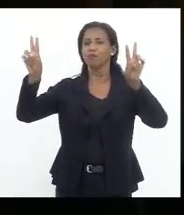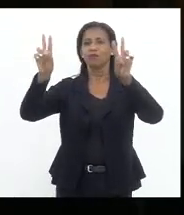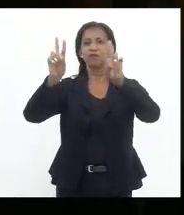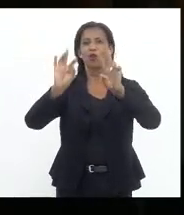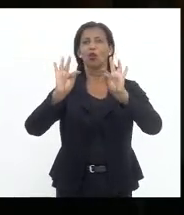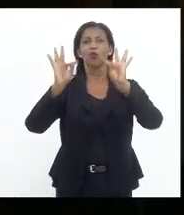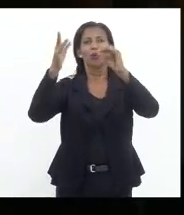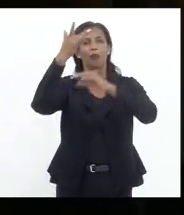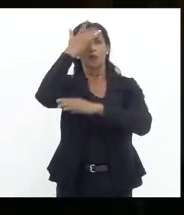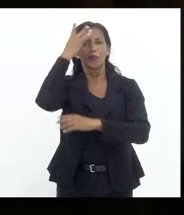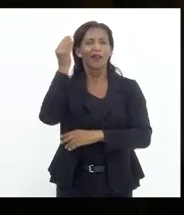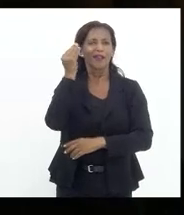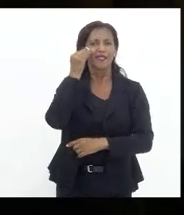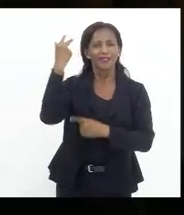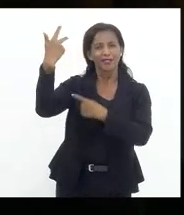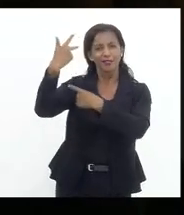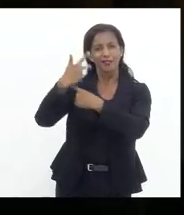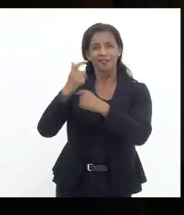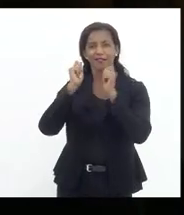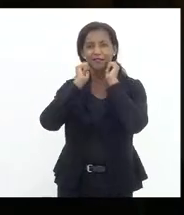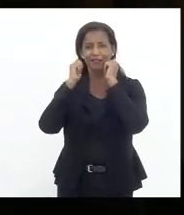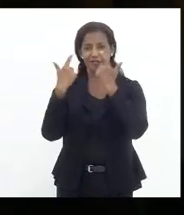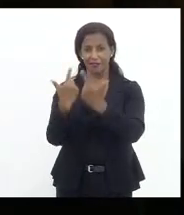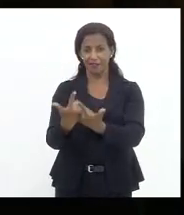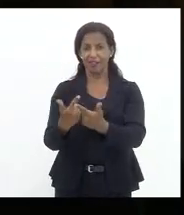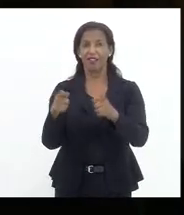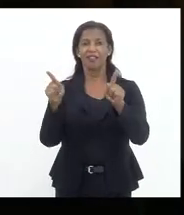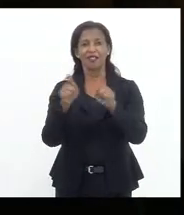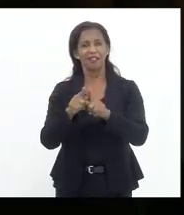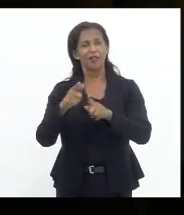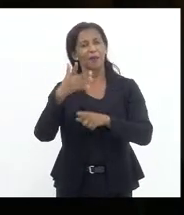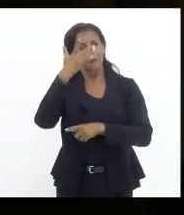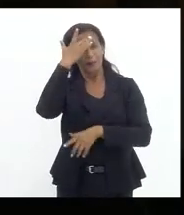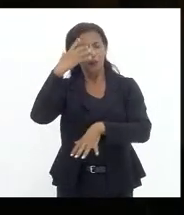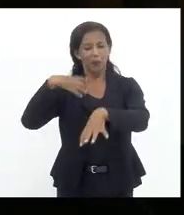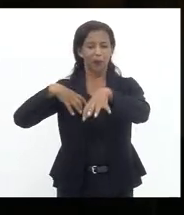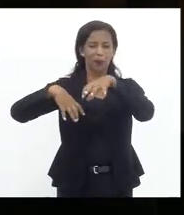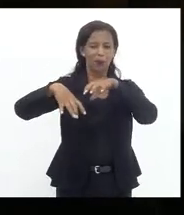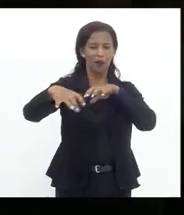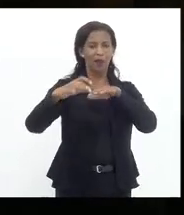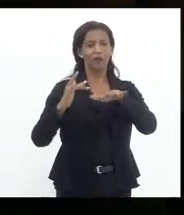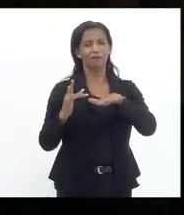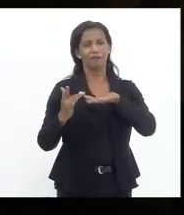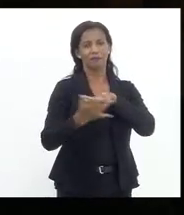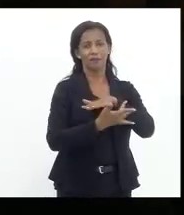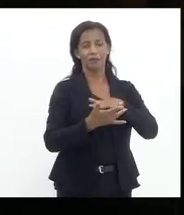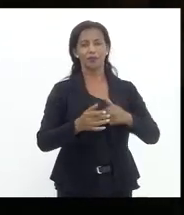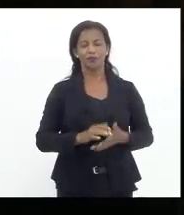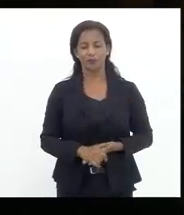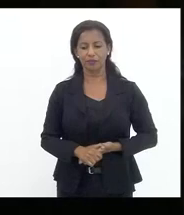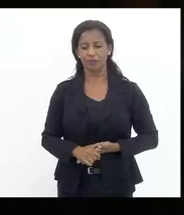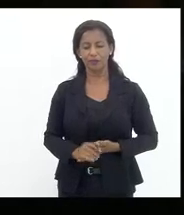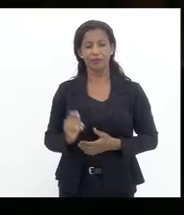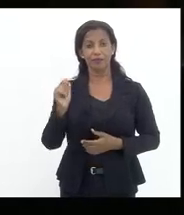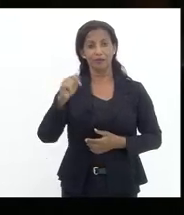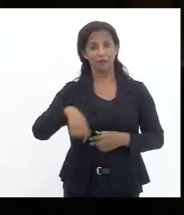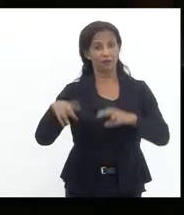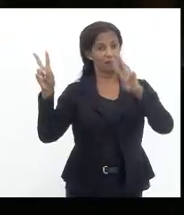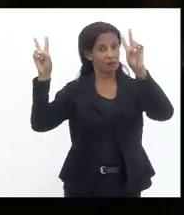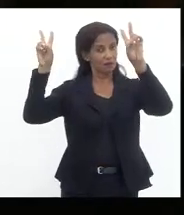aqueles que nos assistem pela TV Alés e aqueles que nos acompanham pelas redes sociais. Este